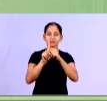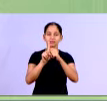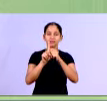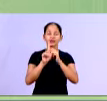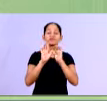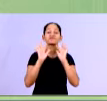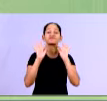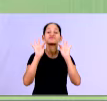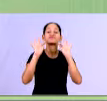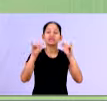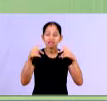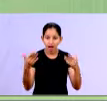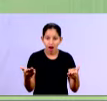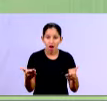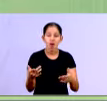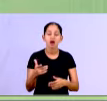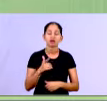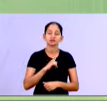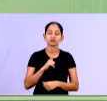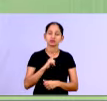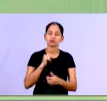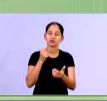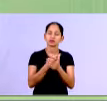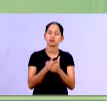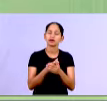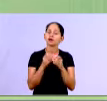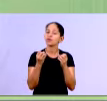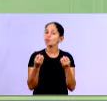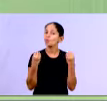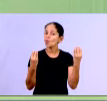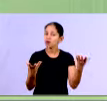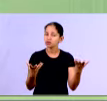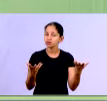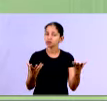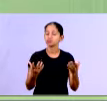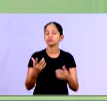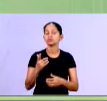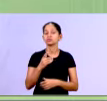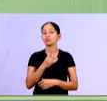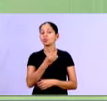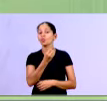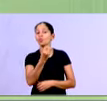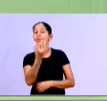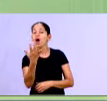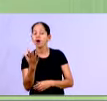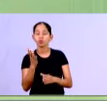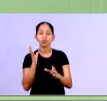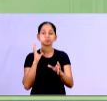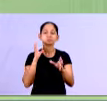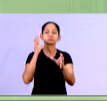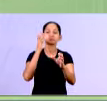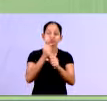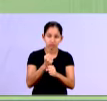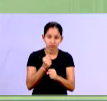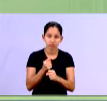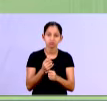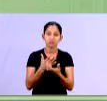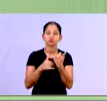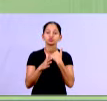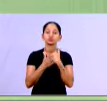do prazo, o comerciante deverá pagar, ou seja, qual é a quantia toda que ele vai